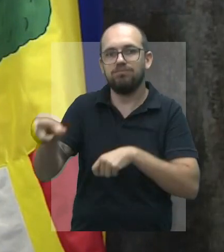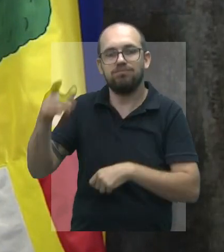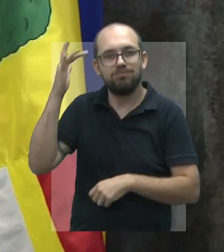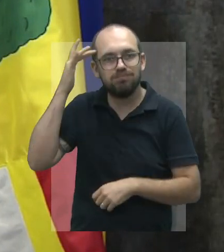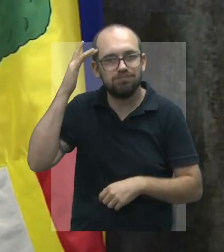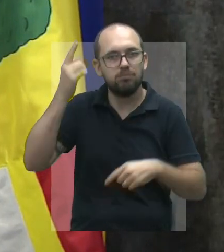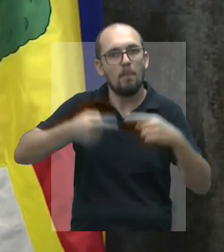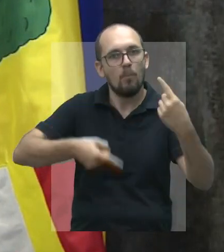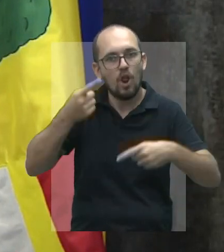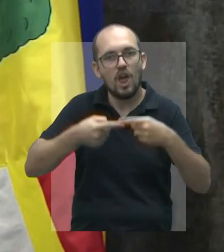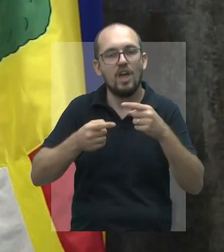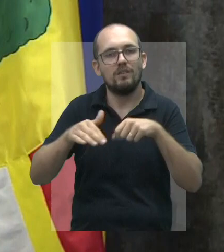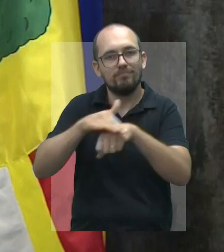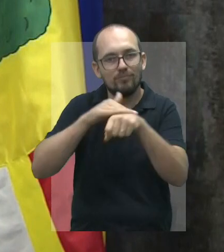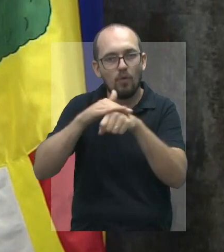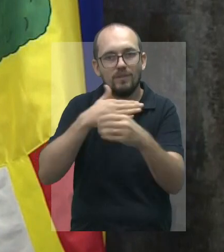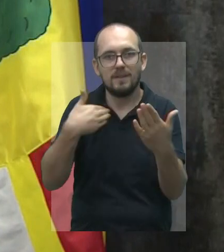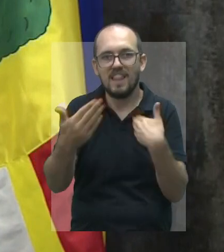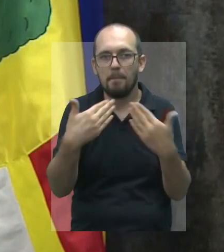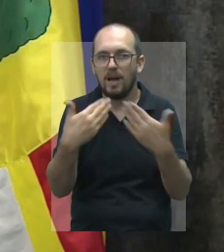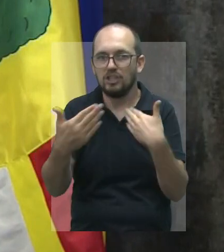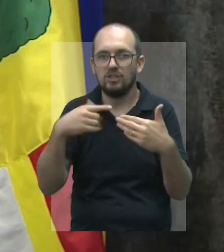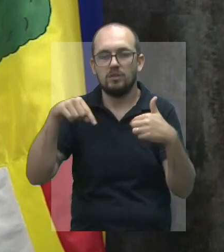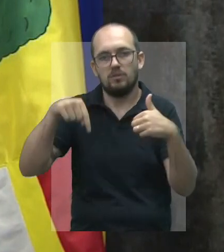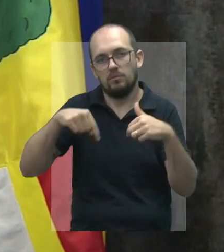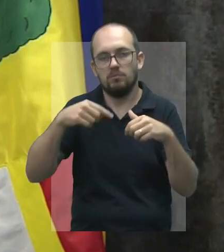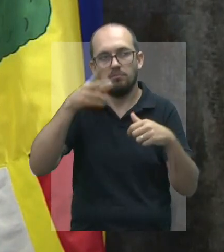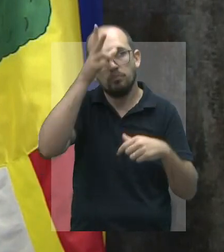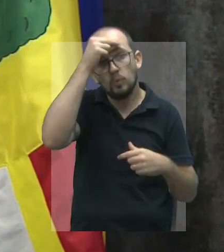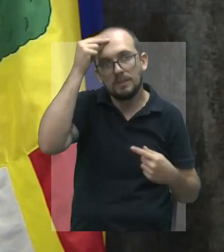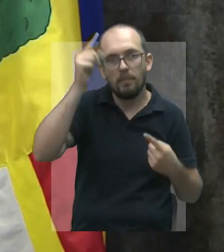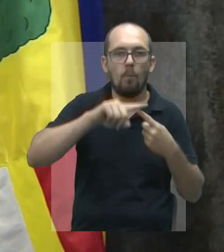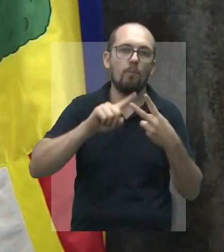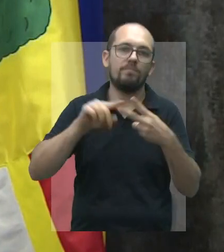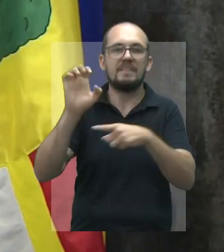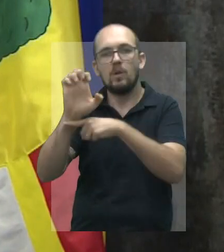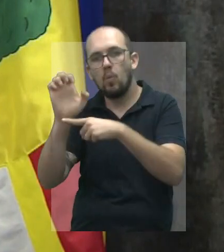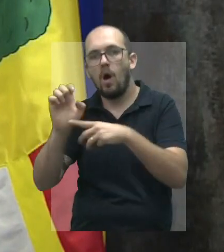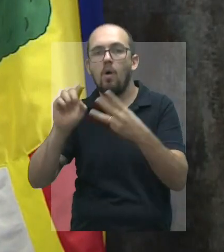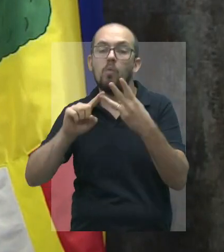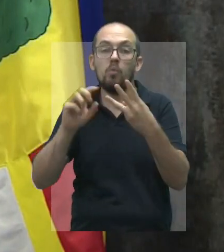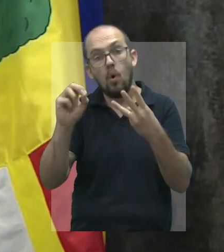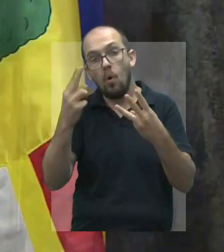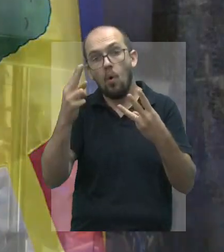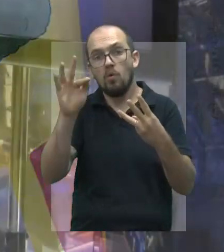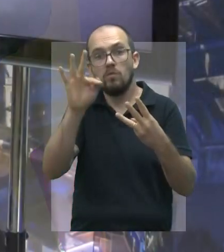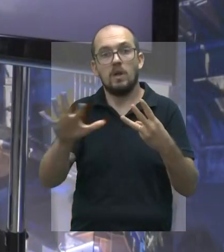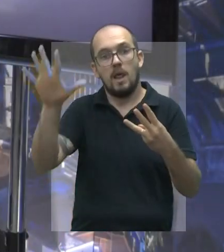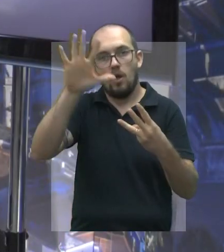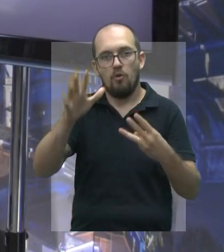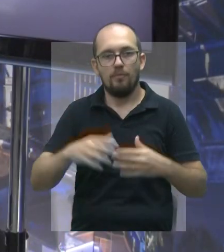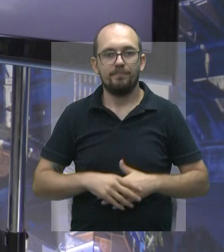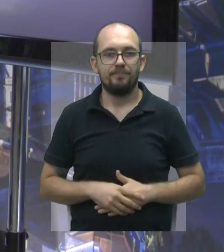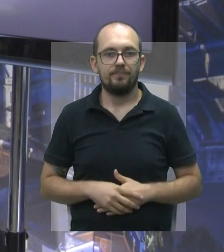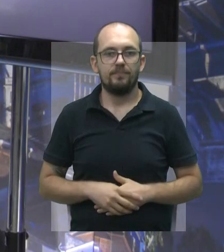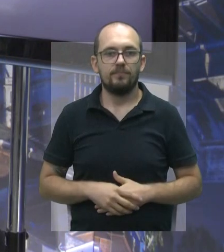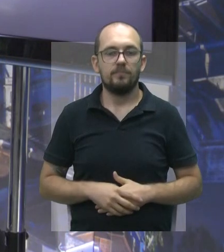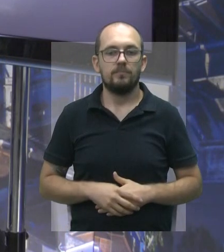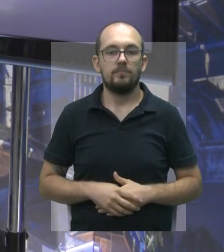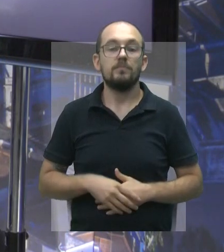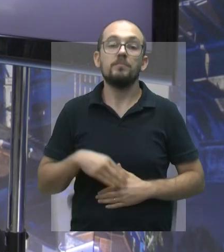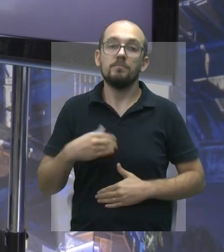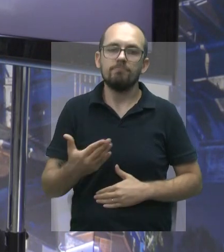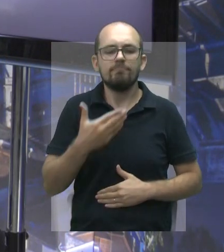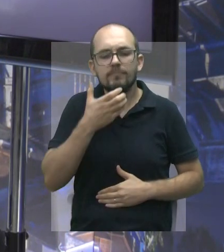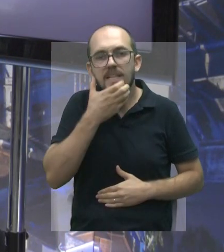as políticas, tanto a política municipal, a política estadual e também, por que não, a política nacional. O fim de